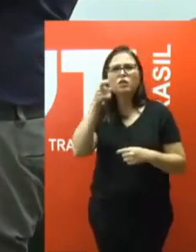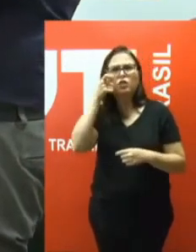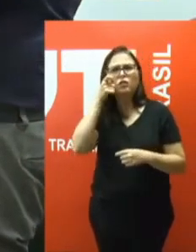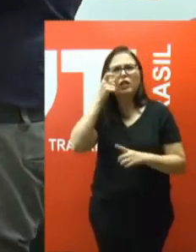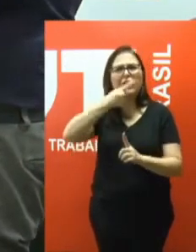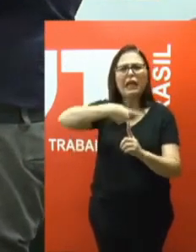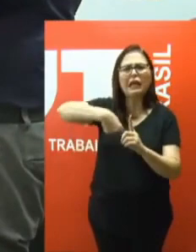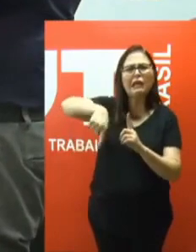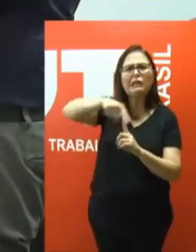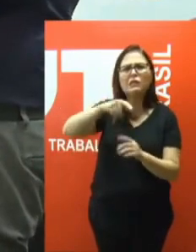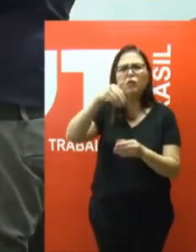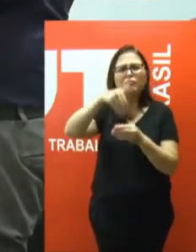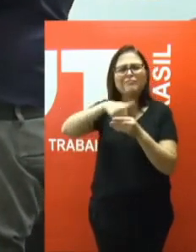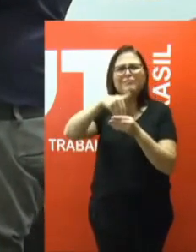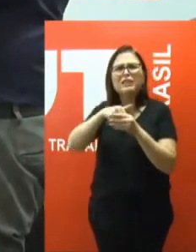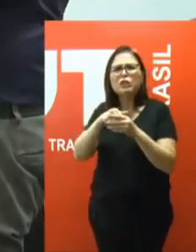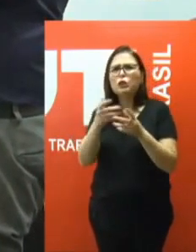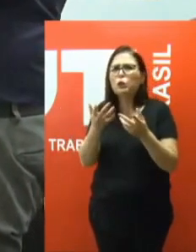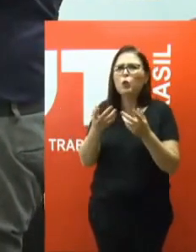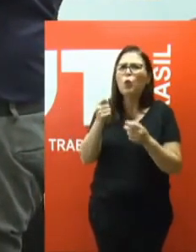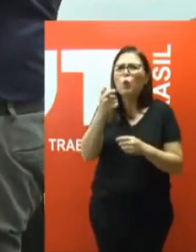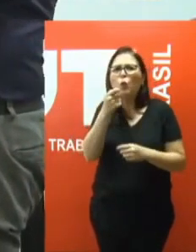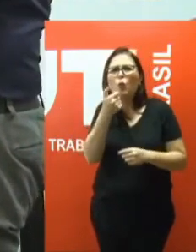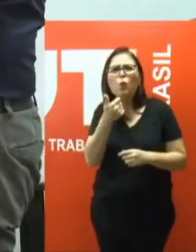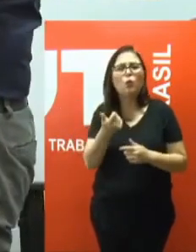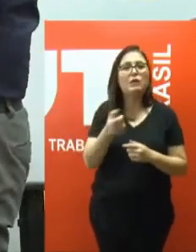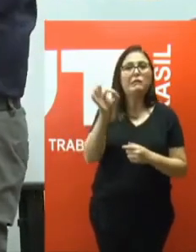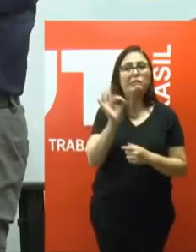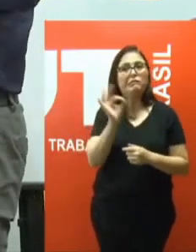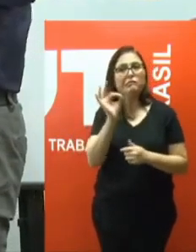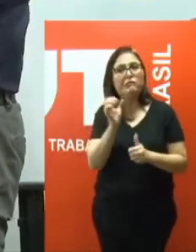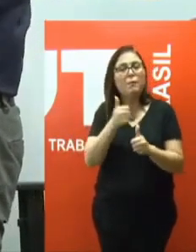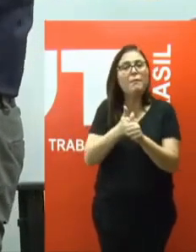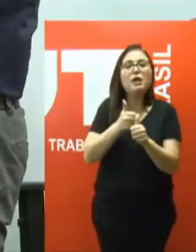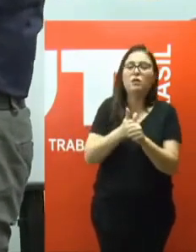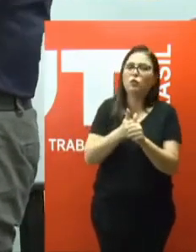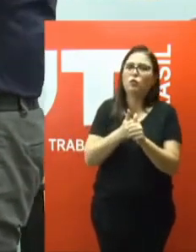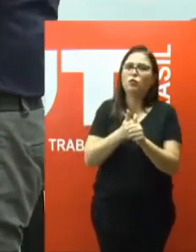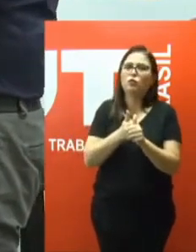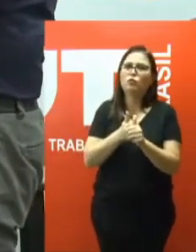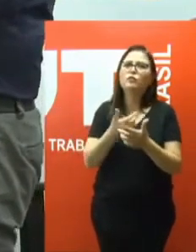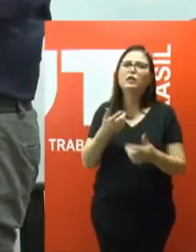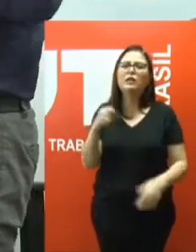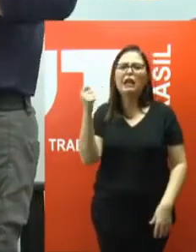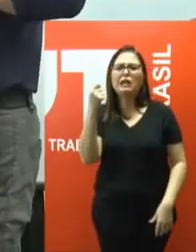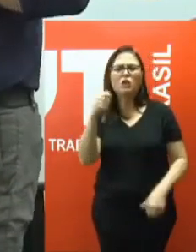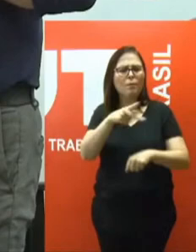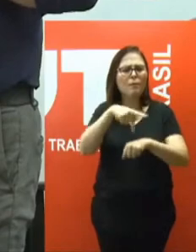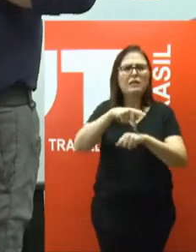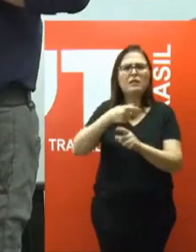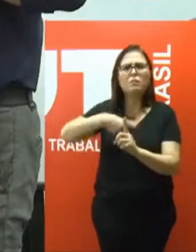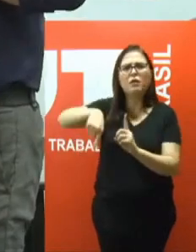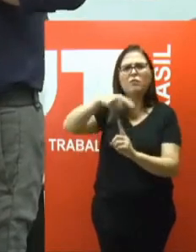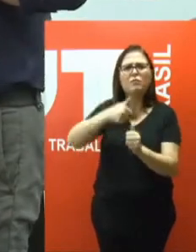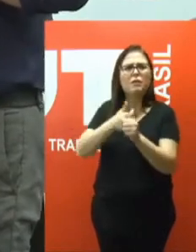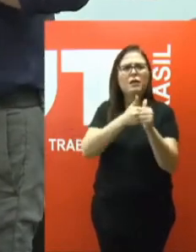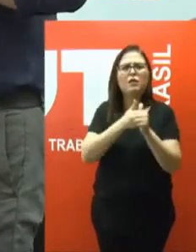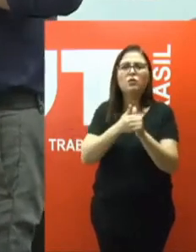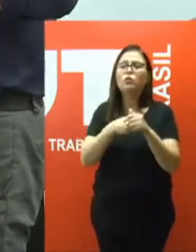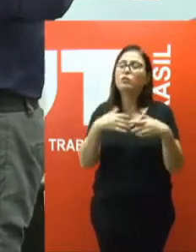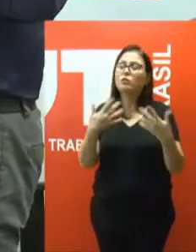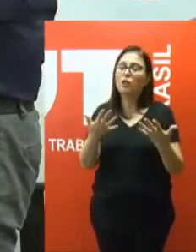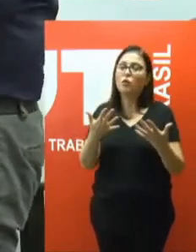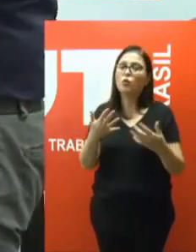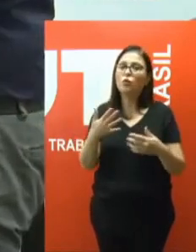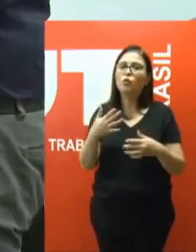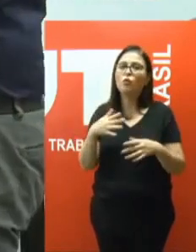as eleições foram apertadas, na Argentina, na Bolívia, na Venezuela, nos Estados Unidos, né? Então, a gente tem que estar preparado para a guerra, para enfrentar. E esse pessoal bolsonarista